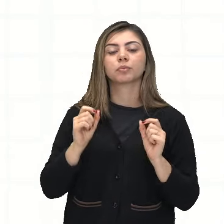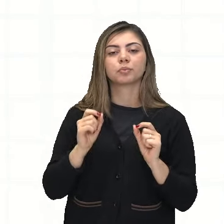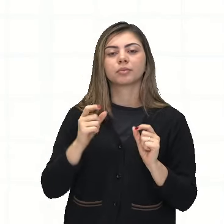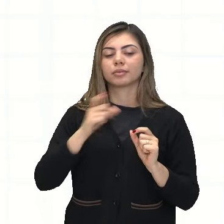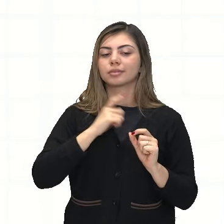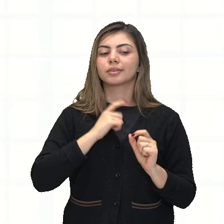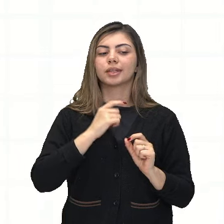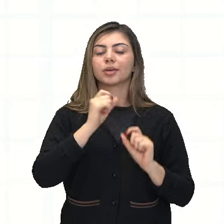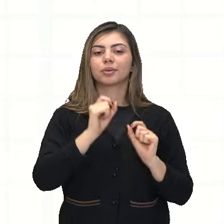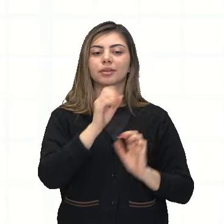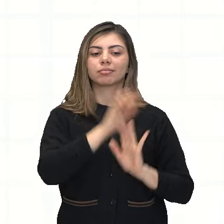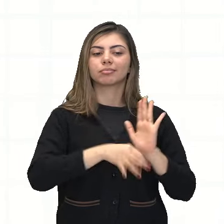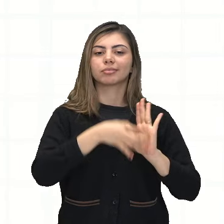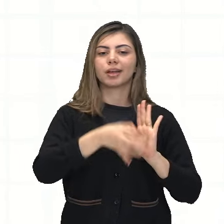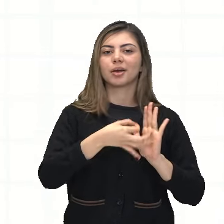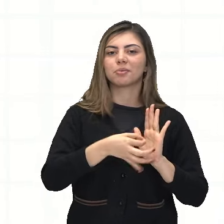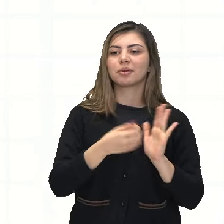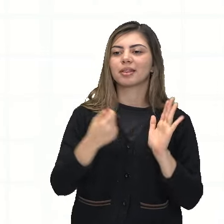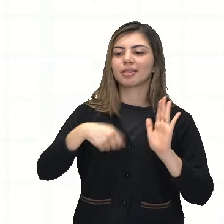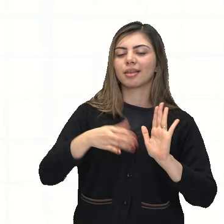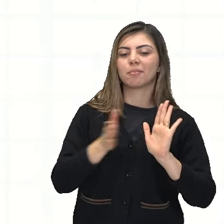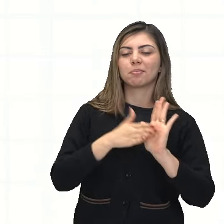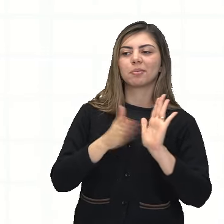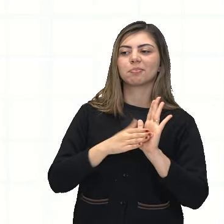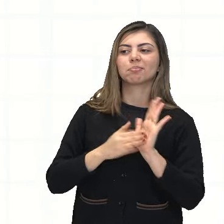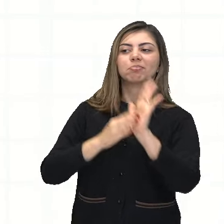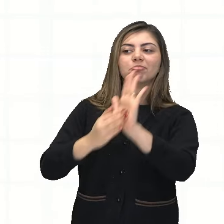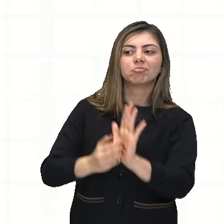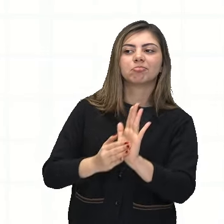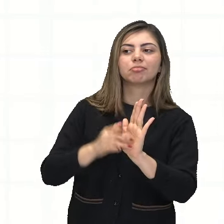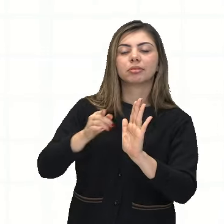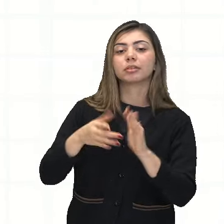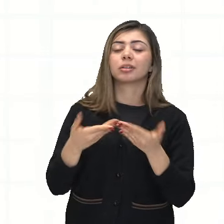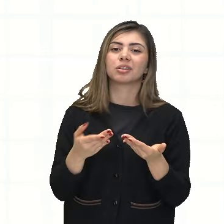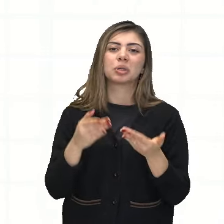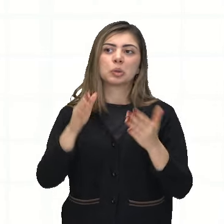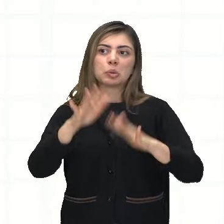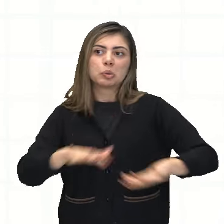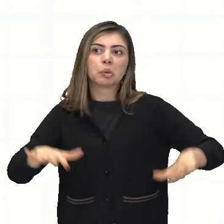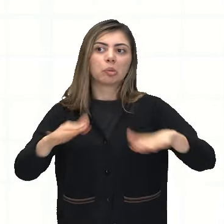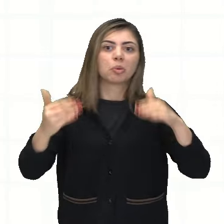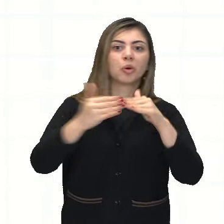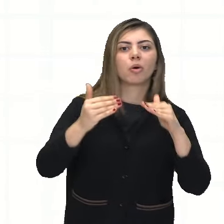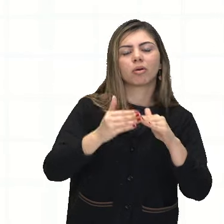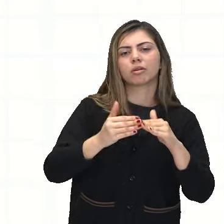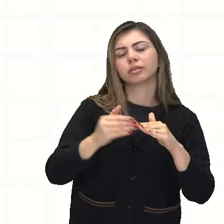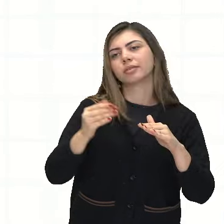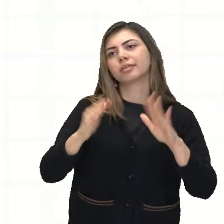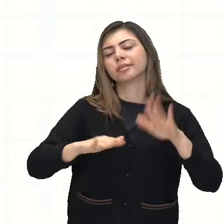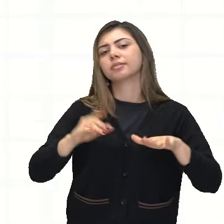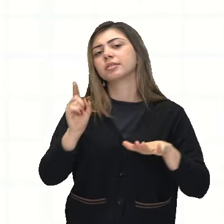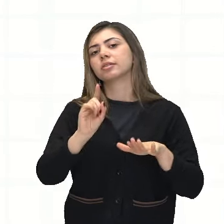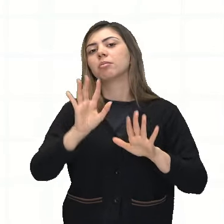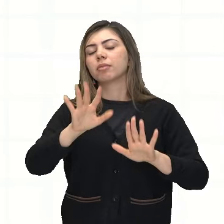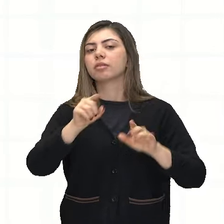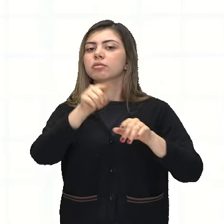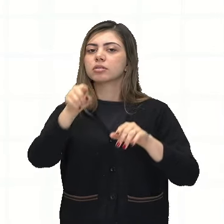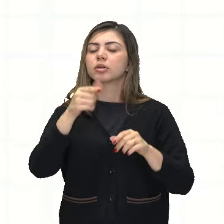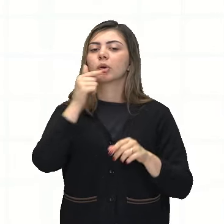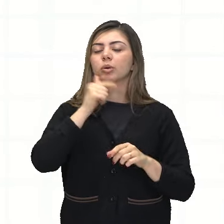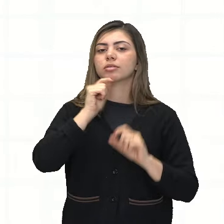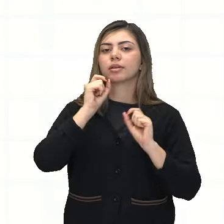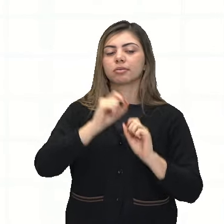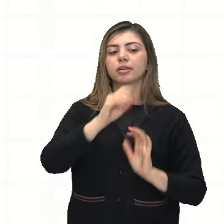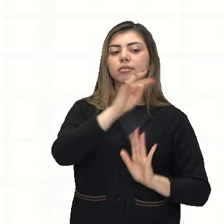apresentar argumentos sólidos é claro que a gente nunca espera que todos concordem mas que você consiga defender o seu ponto baseado